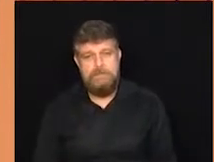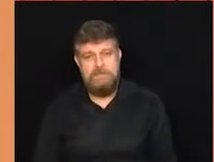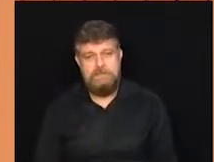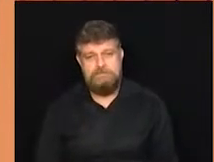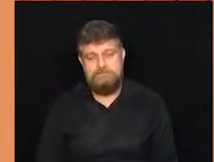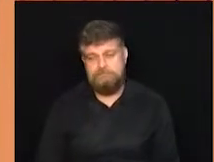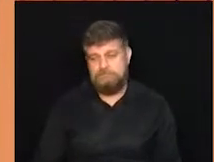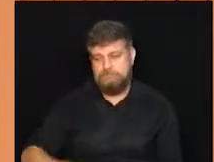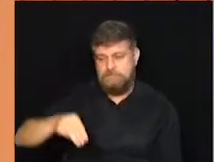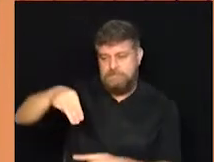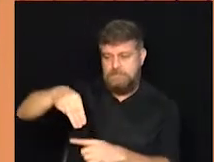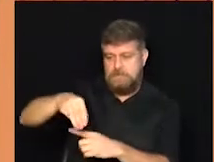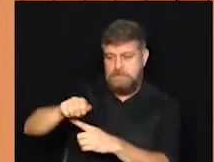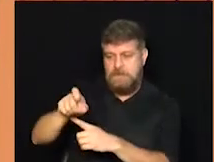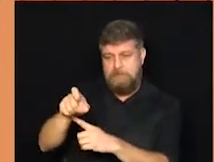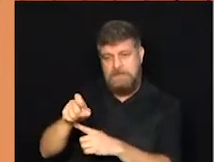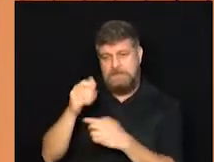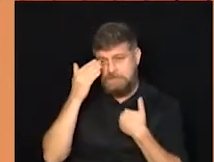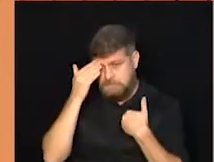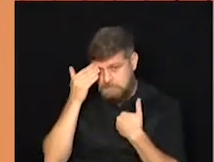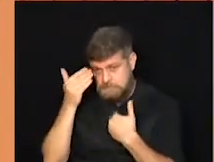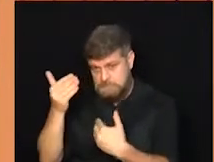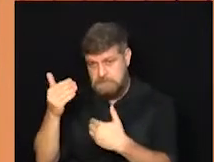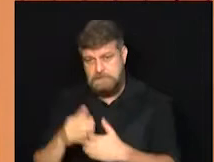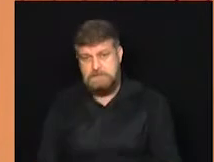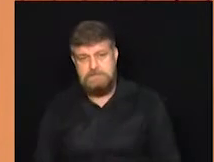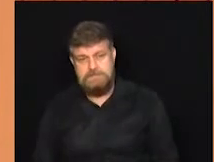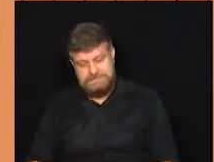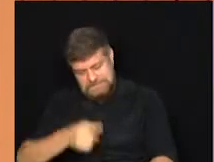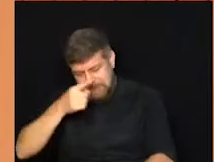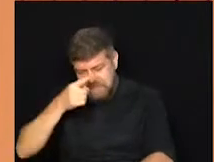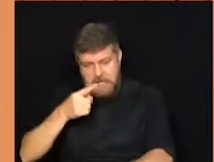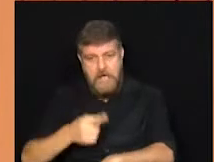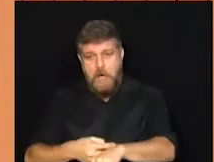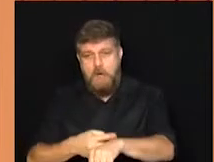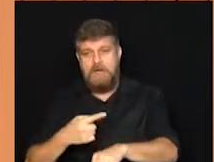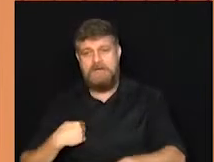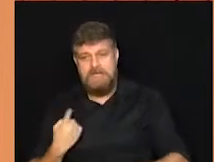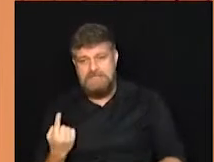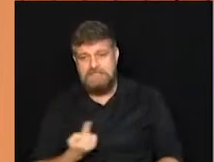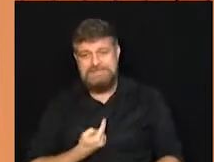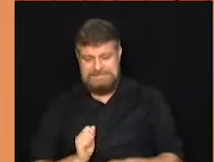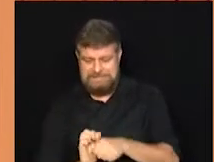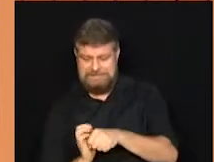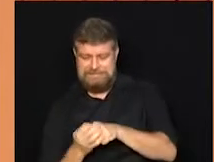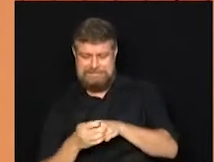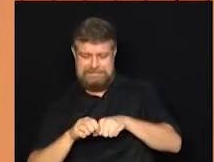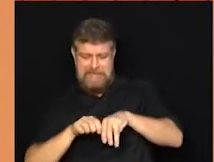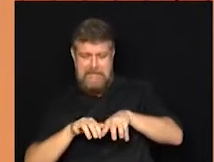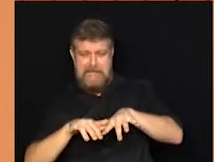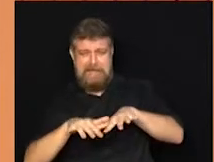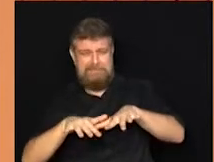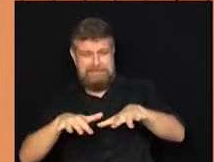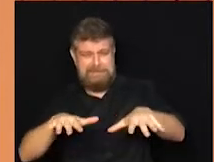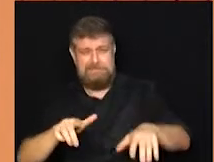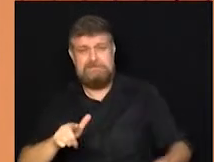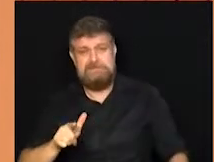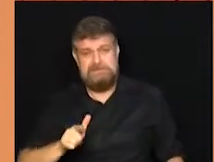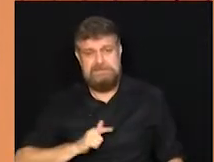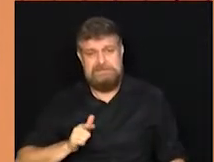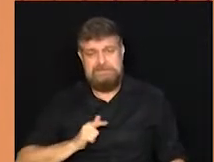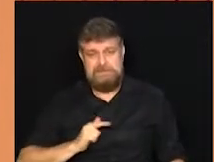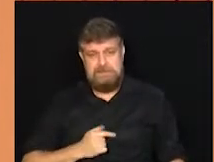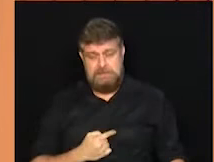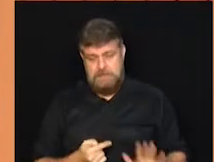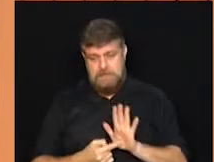Obrigada, Max. É justamente isso, nesse momento onde a gente tem a pandemia, que está cada vez mais escancarando